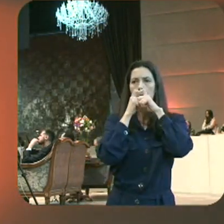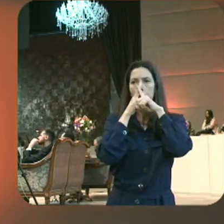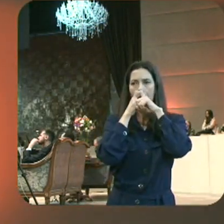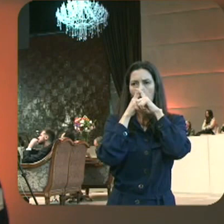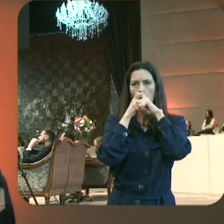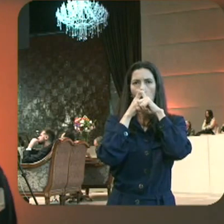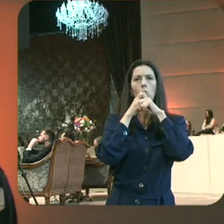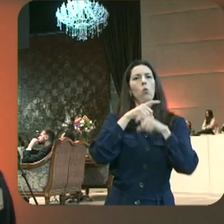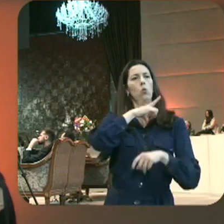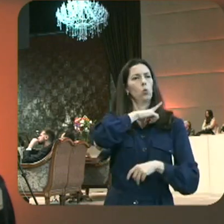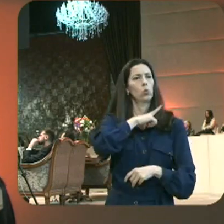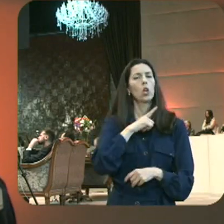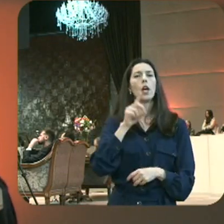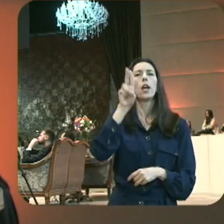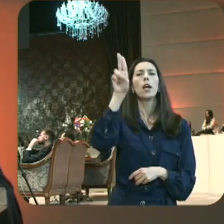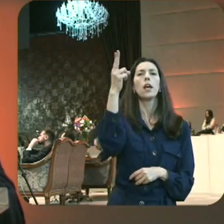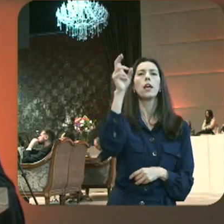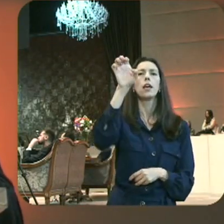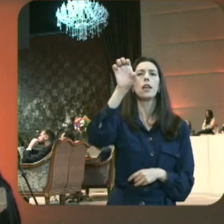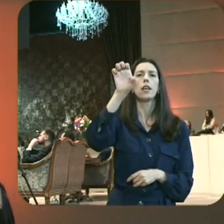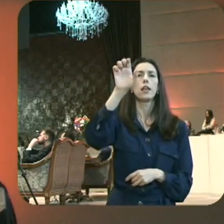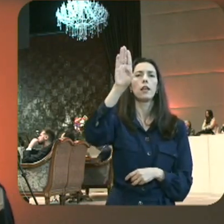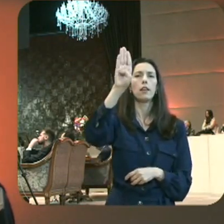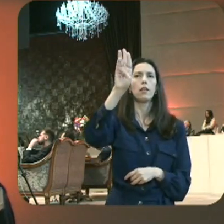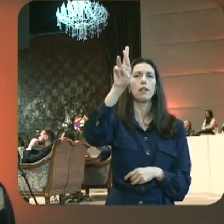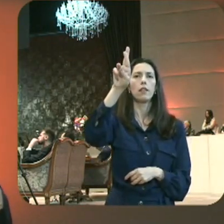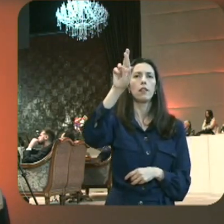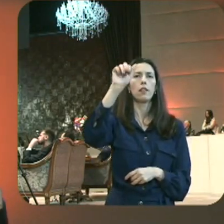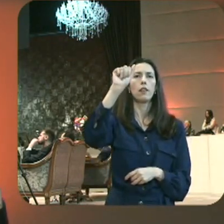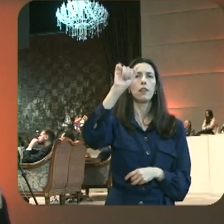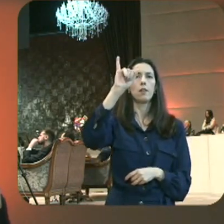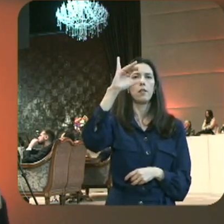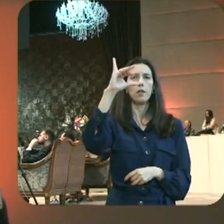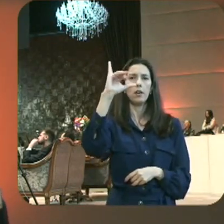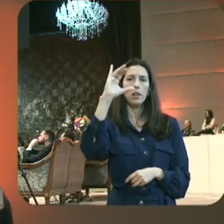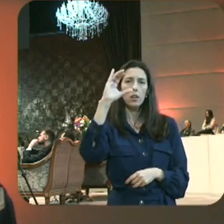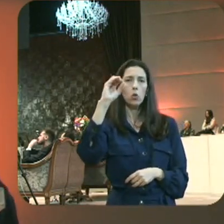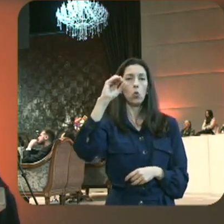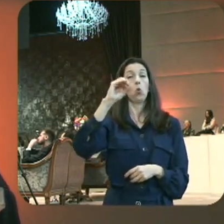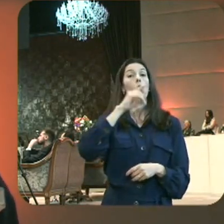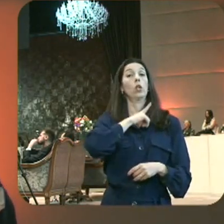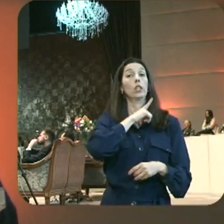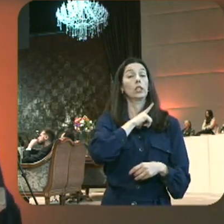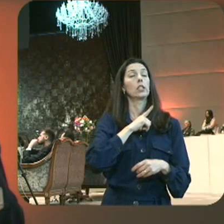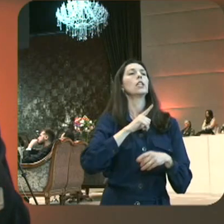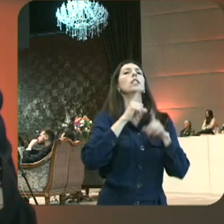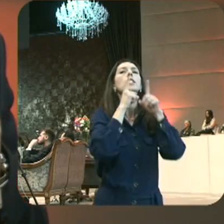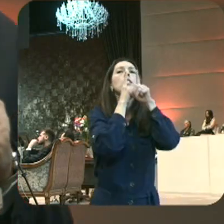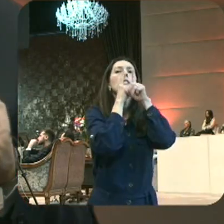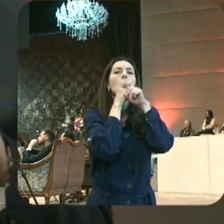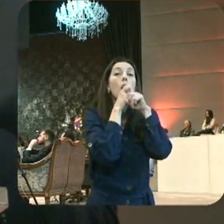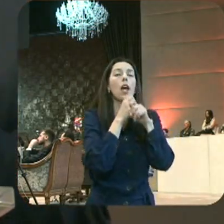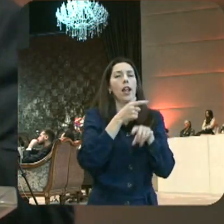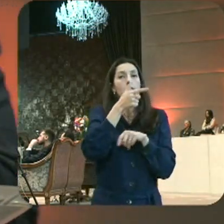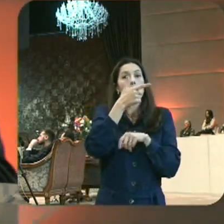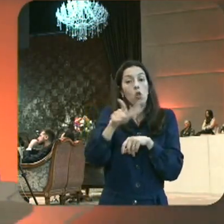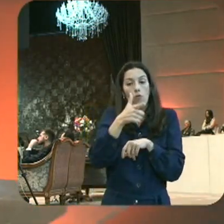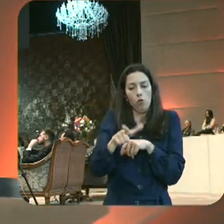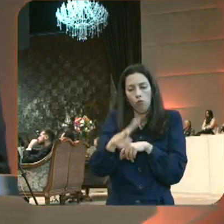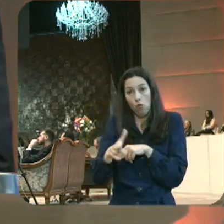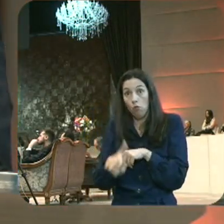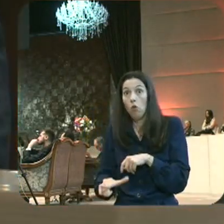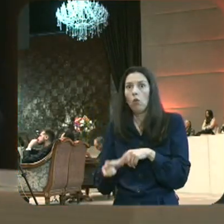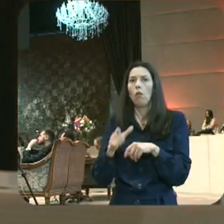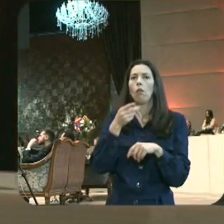ênfase, ela repete as palavras, ela fala a mesma coisa várias vezes. Para você ter